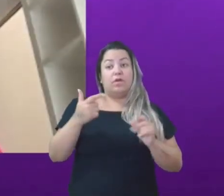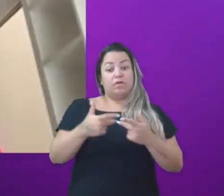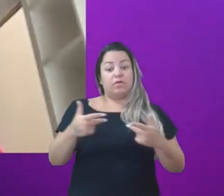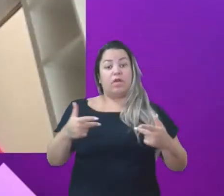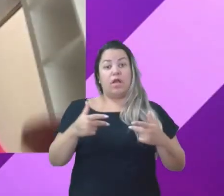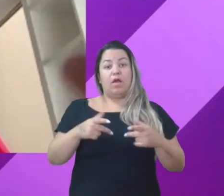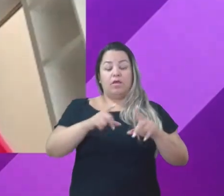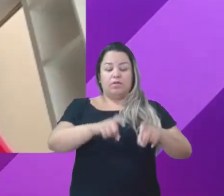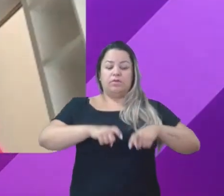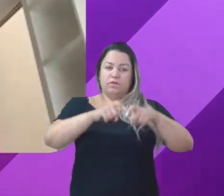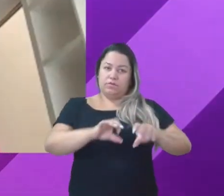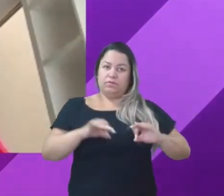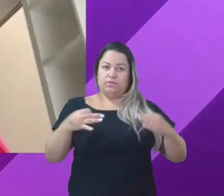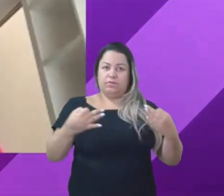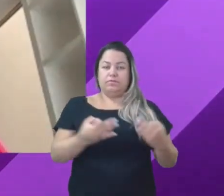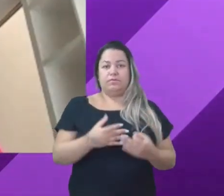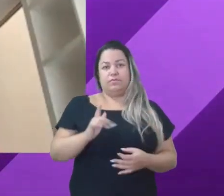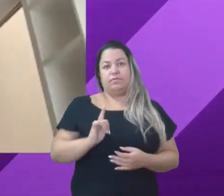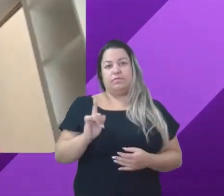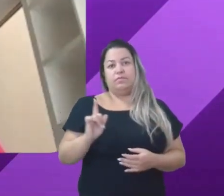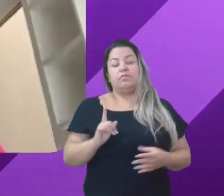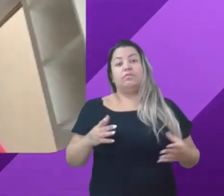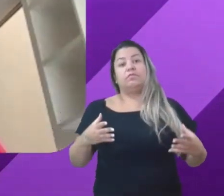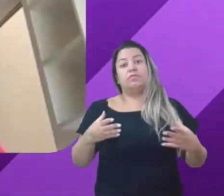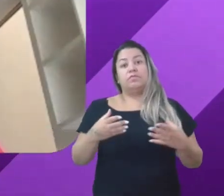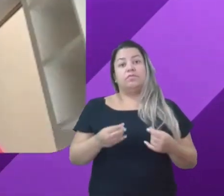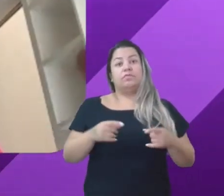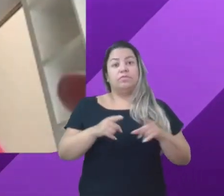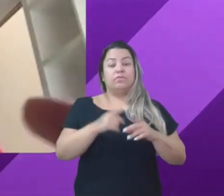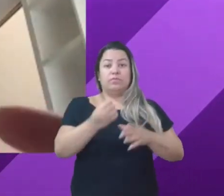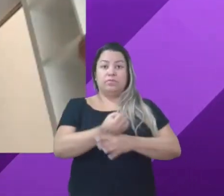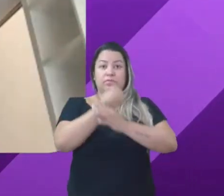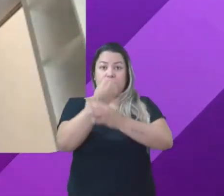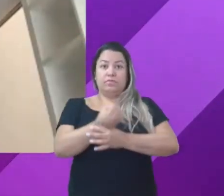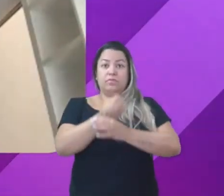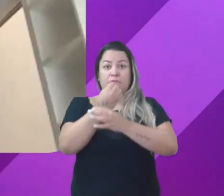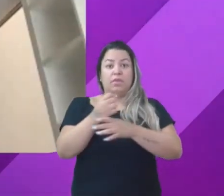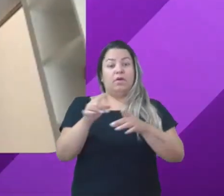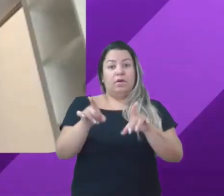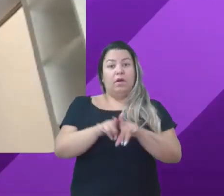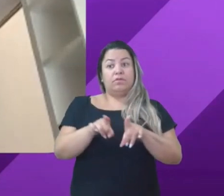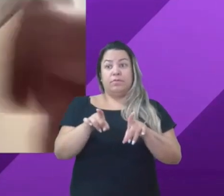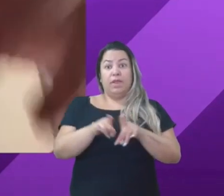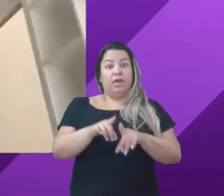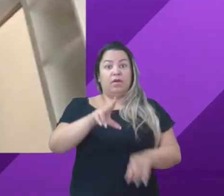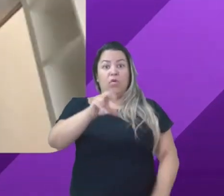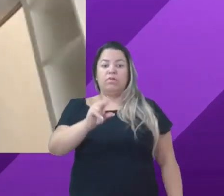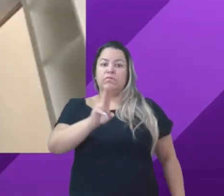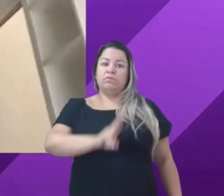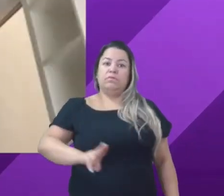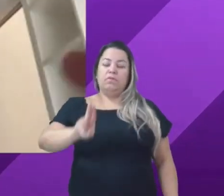agricultura familiar tem muito de acordo com a segurança alimentar é a diversidade, né? Ele não usa só